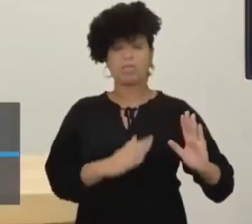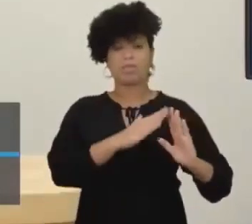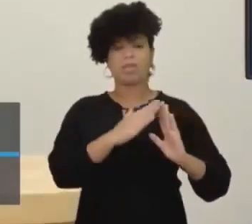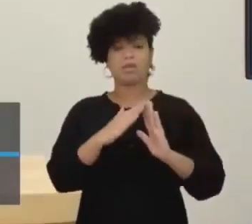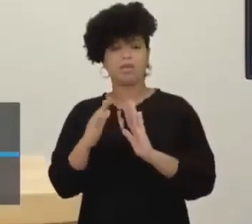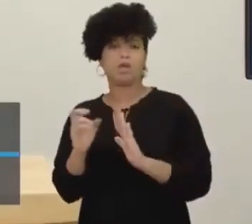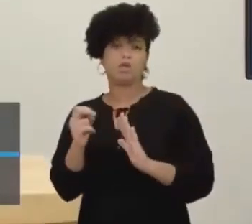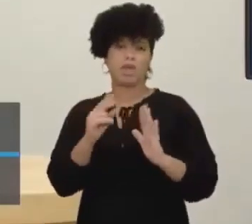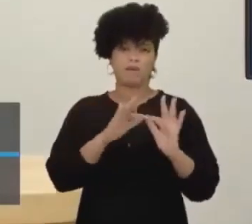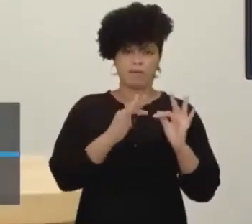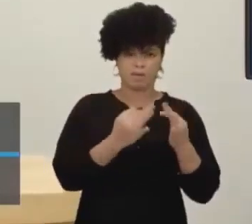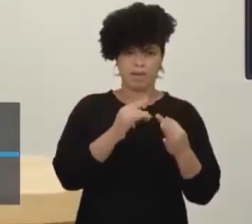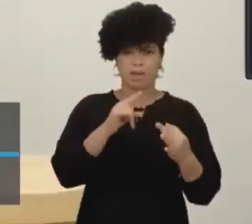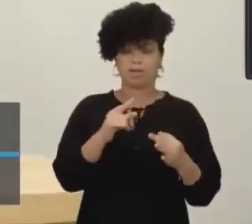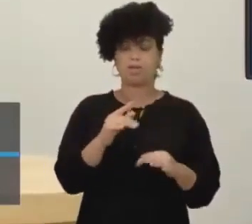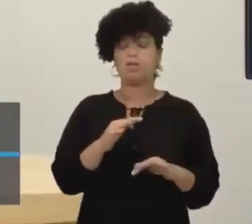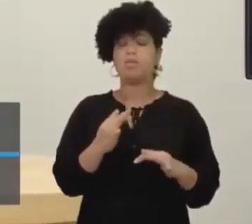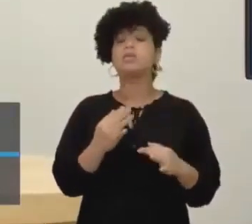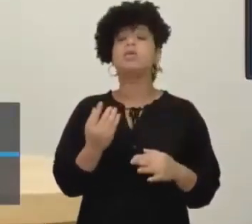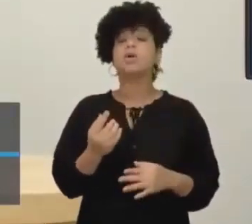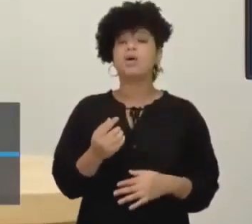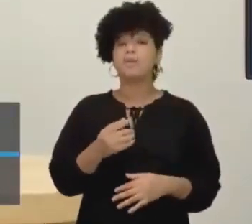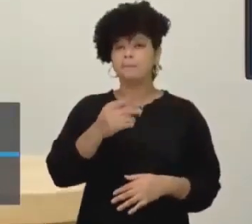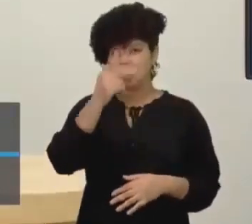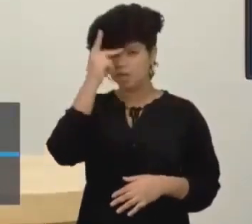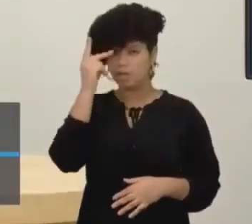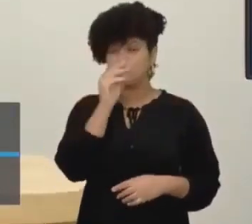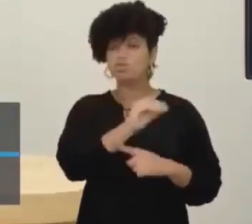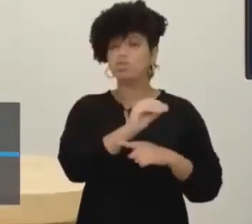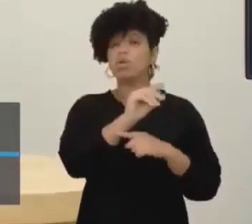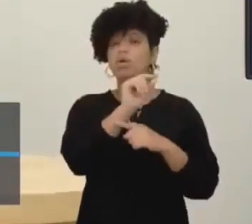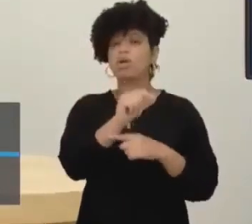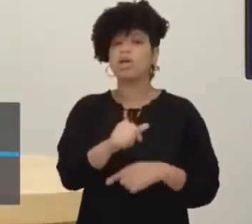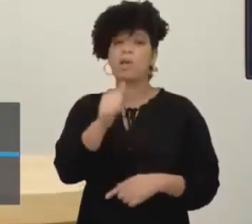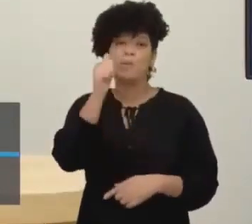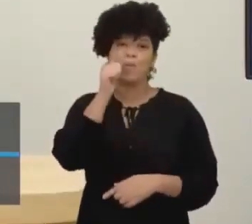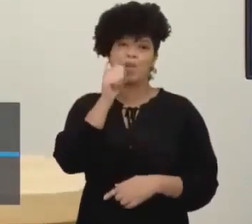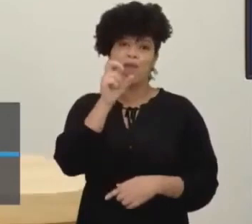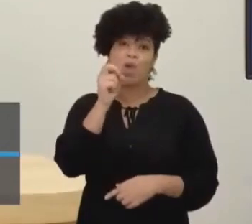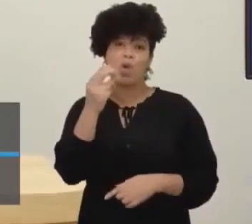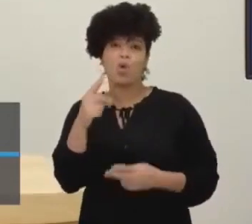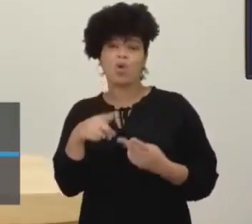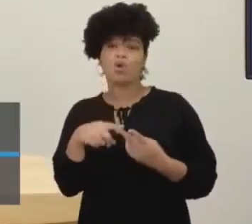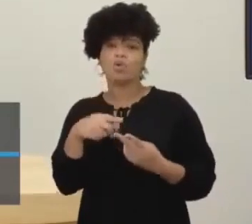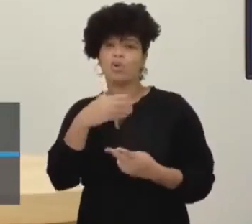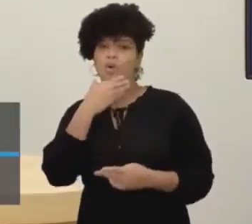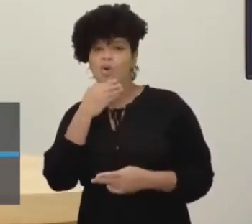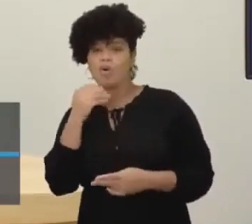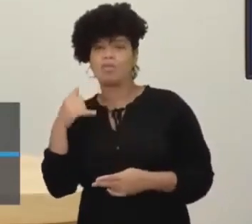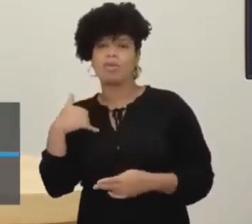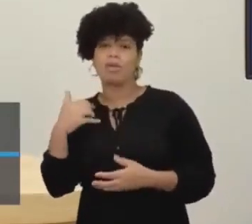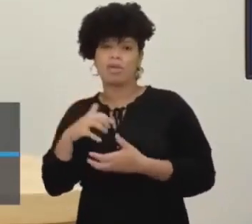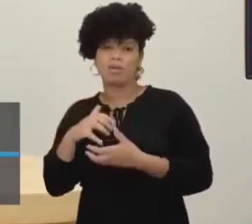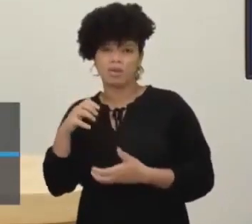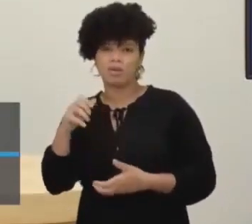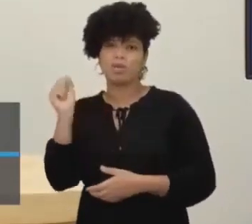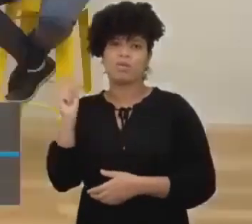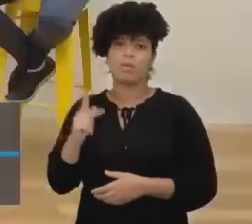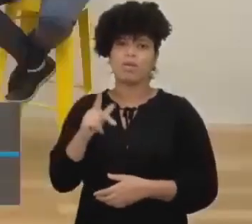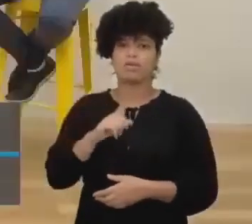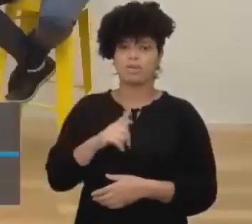eles são sustentados por mulheres ou por pessoas aposentadas e é muita coisa né